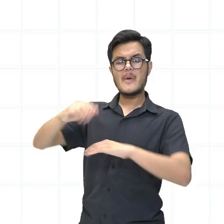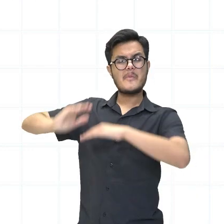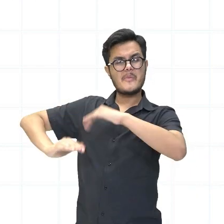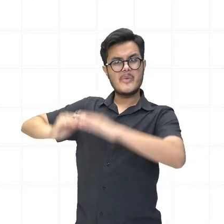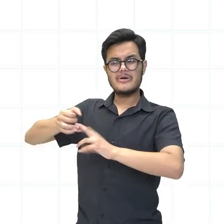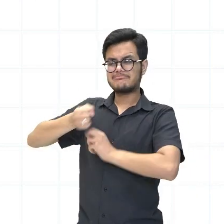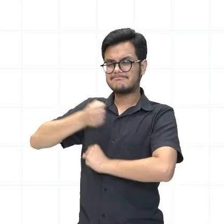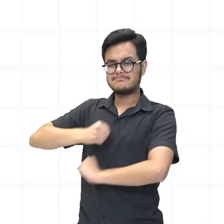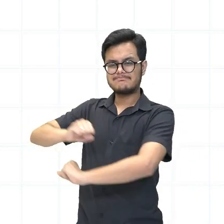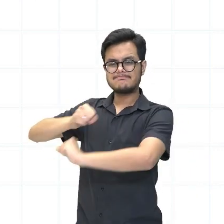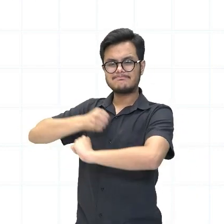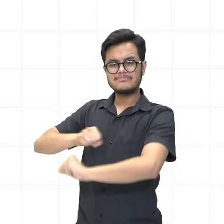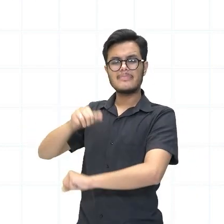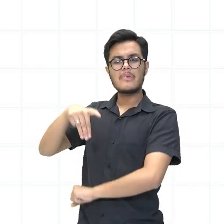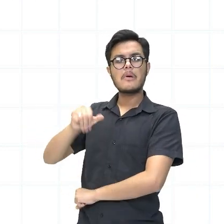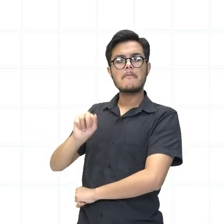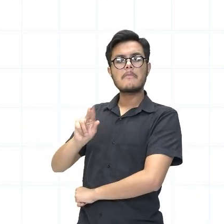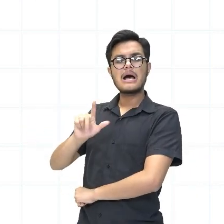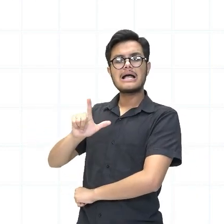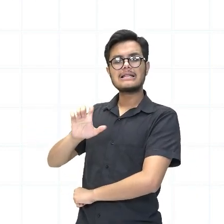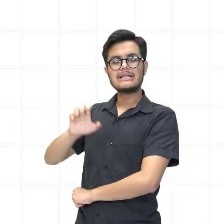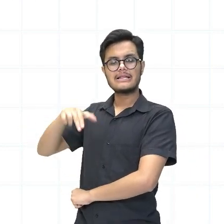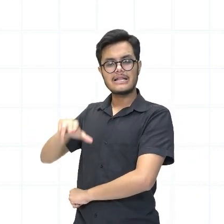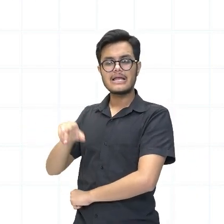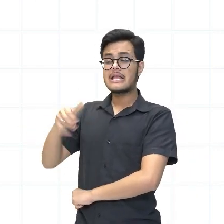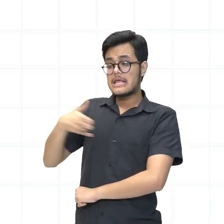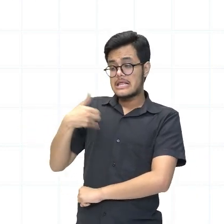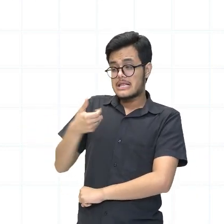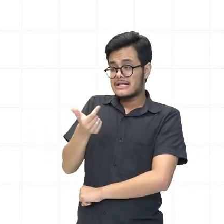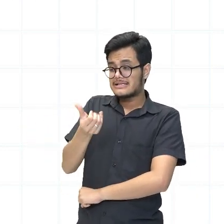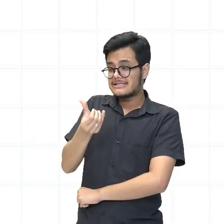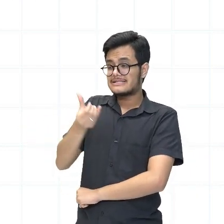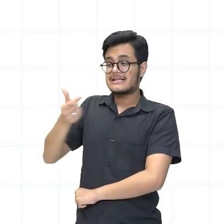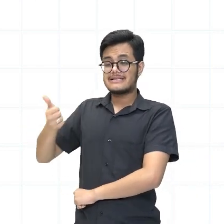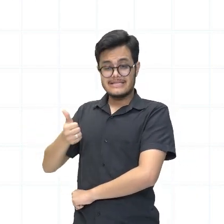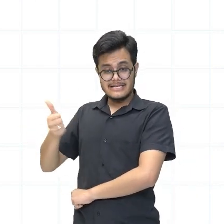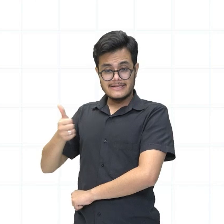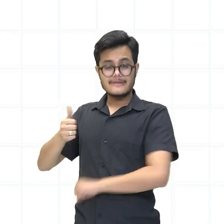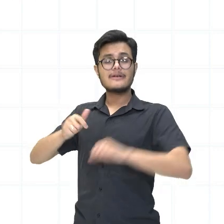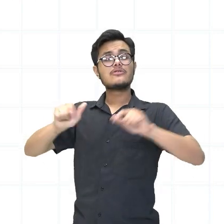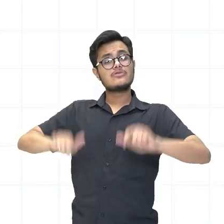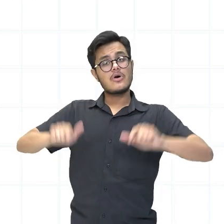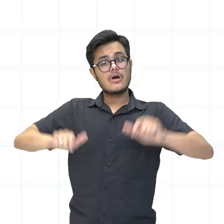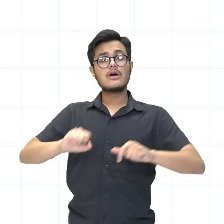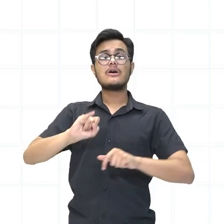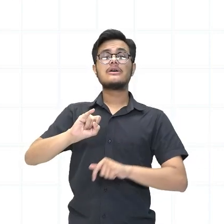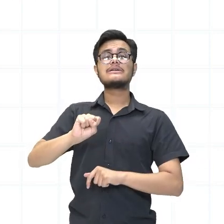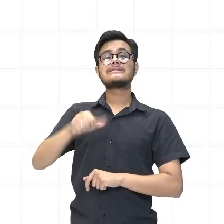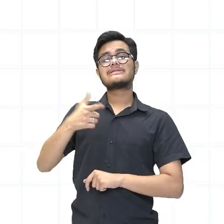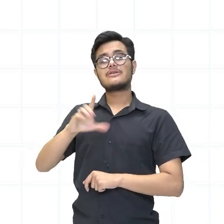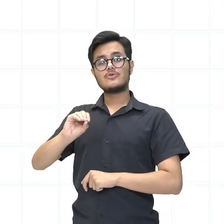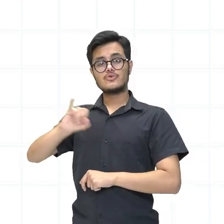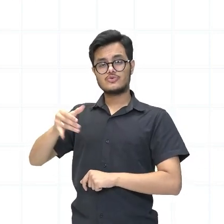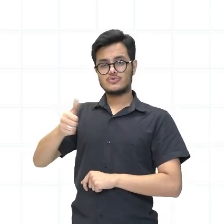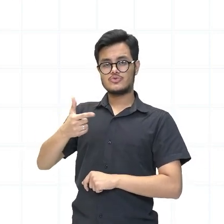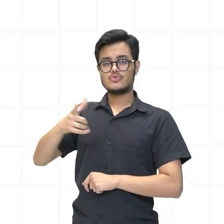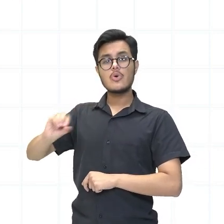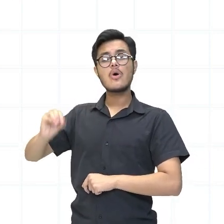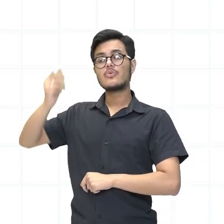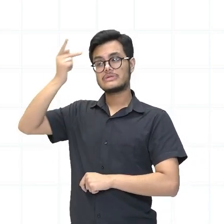da Conceição, 61 anos, moradora de São João Clímaco, na zona sul de São